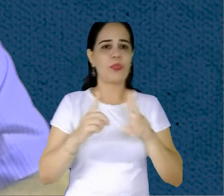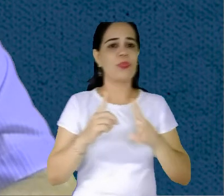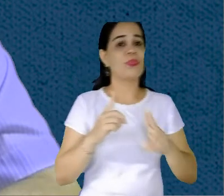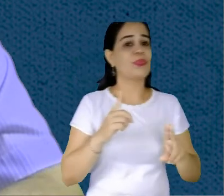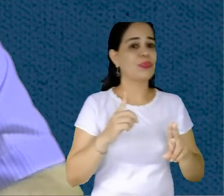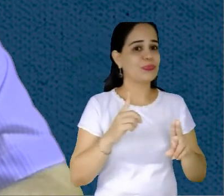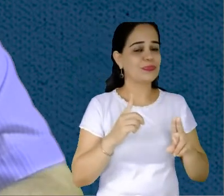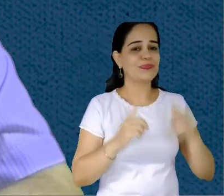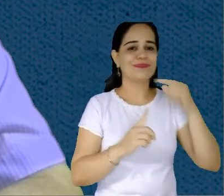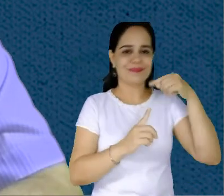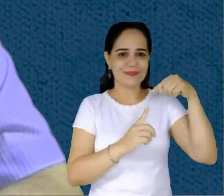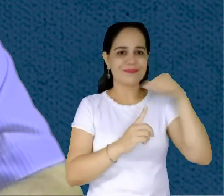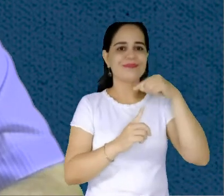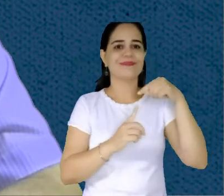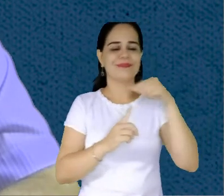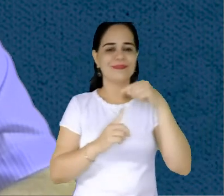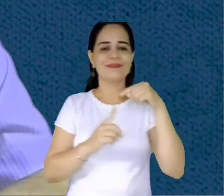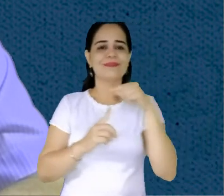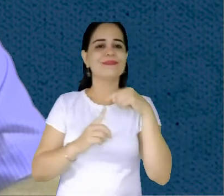Palazzolo,